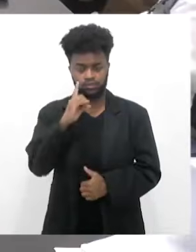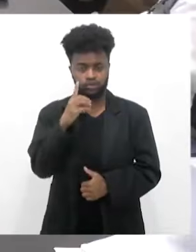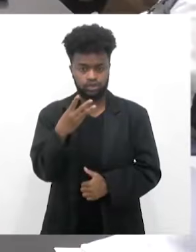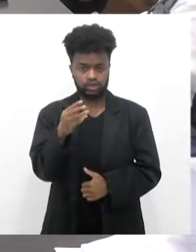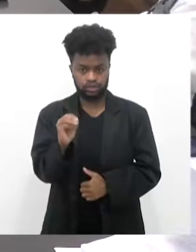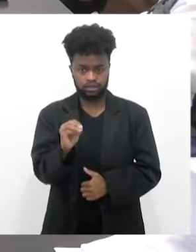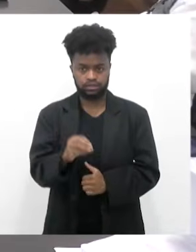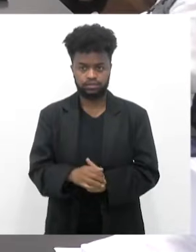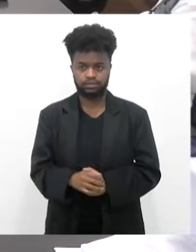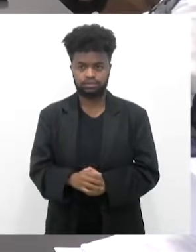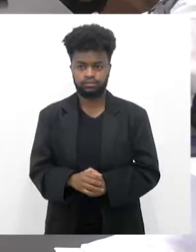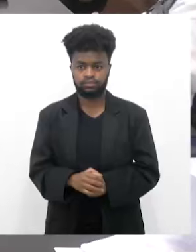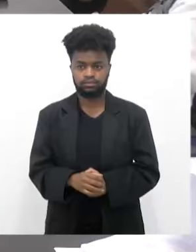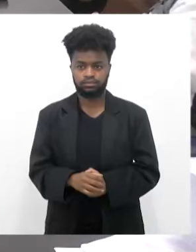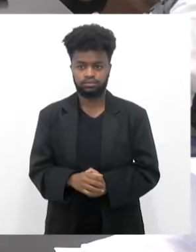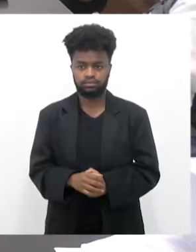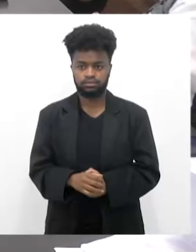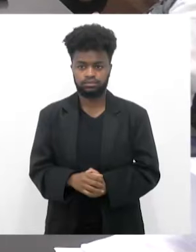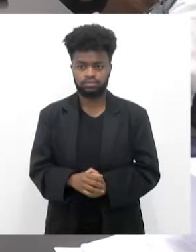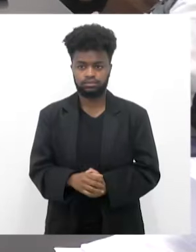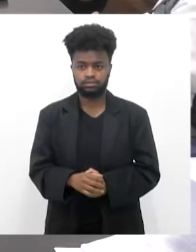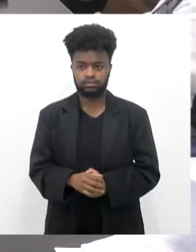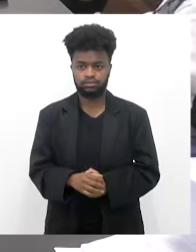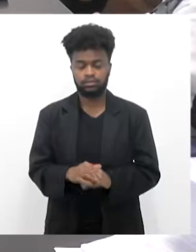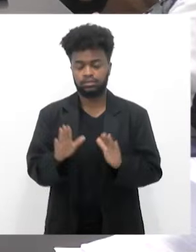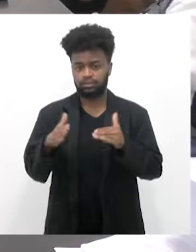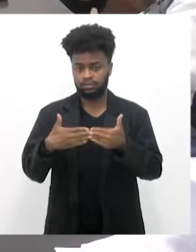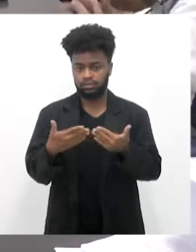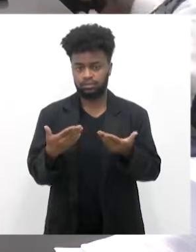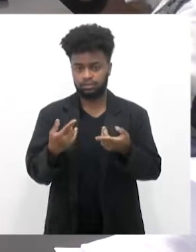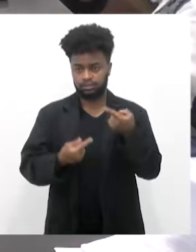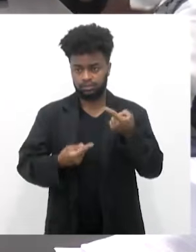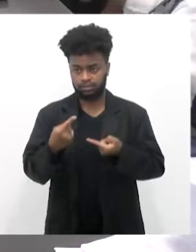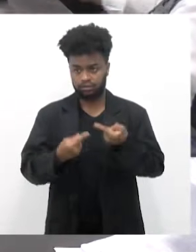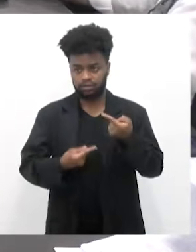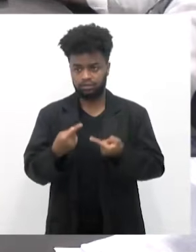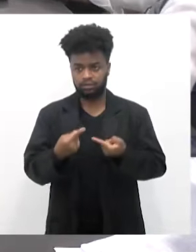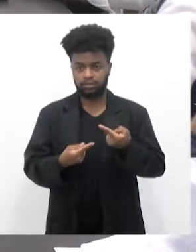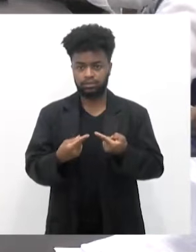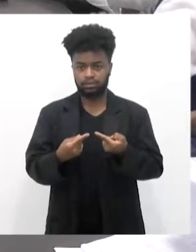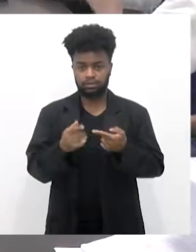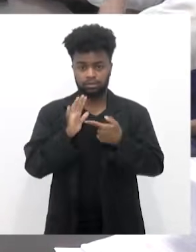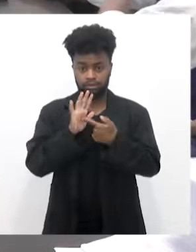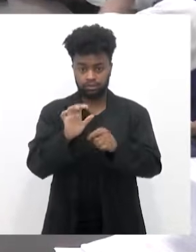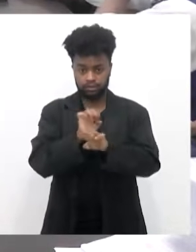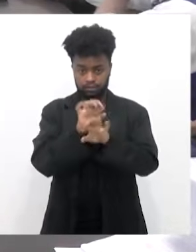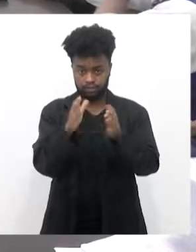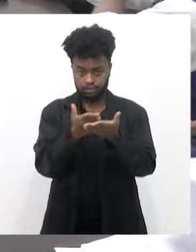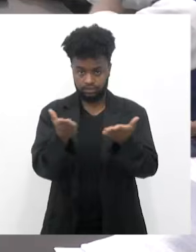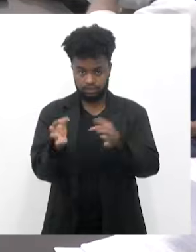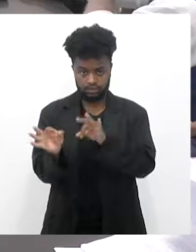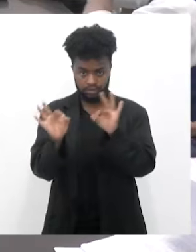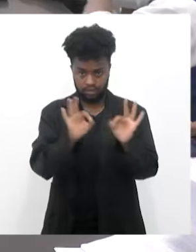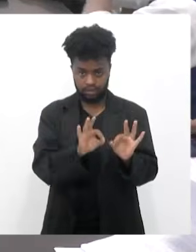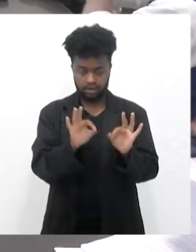que não tenha dúvida. Então tá claro. Então, Isso encerrada posto. a discussão, para que fique claro para todos que nos assistem.